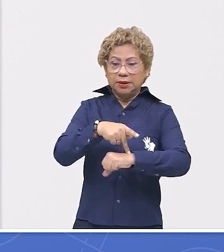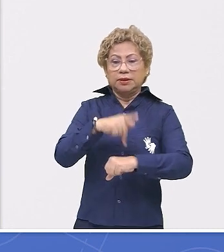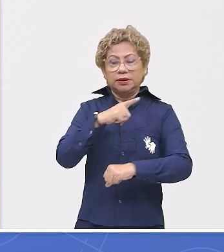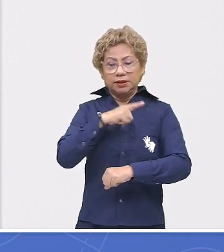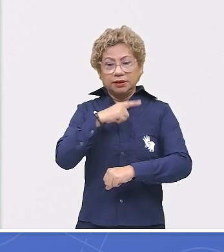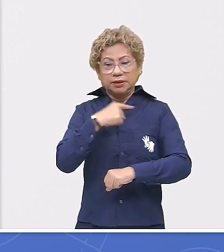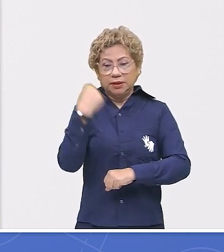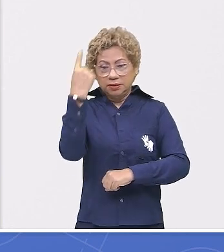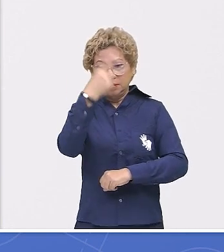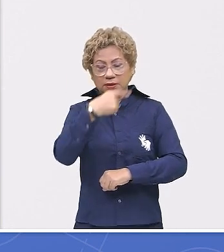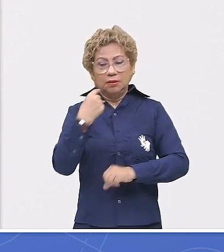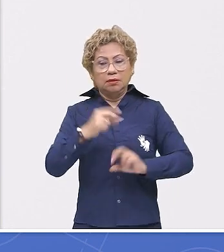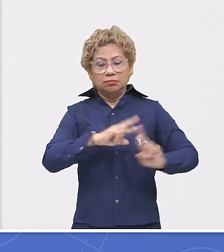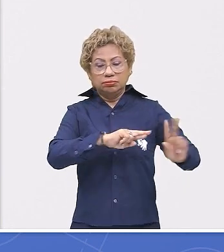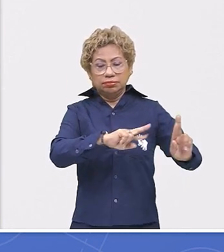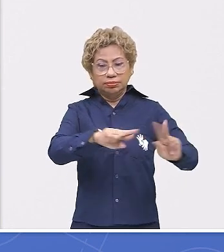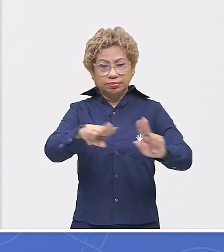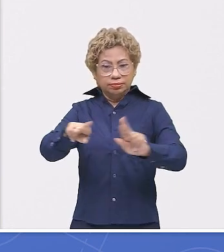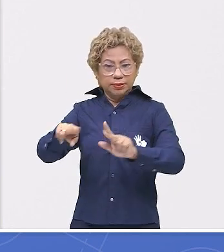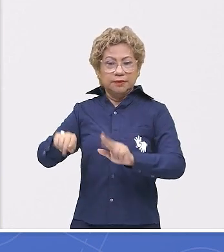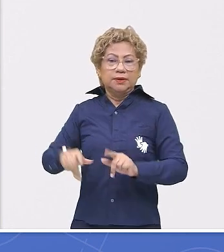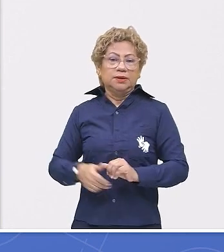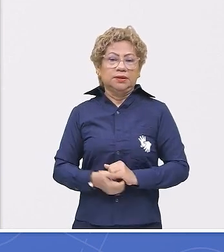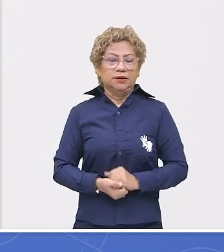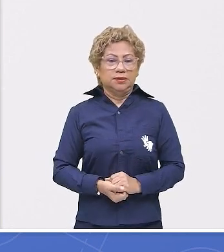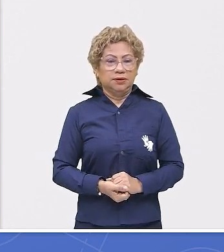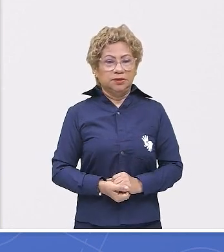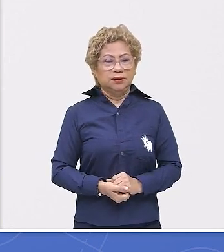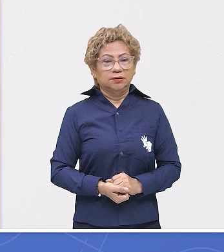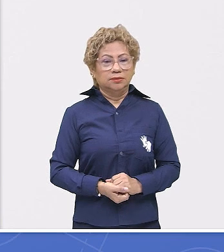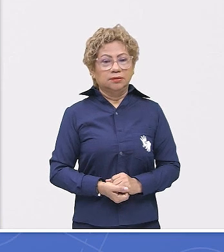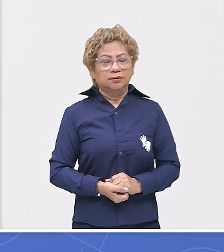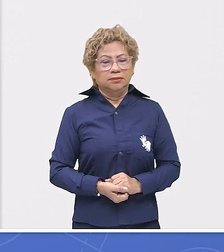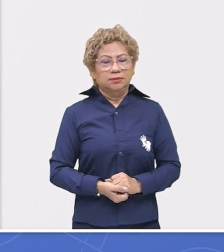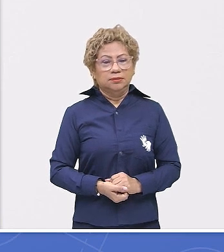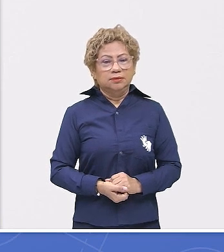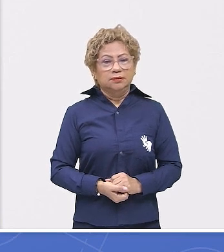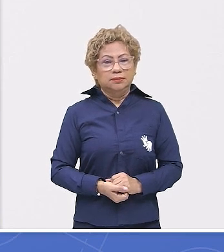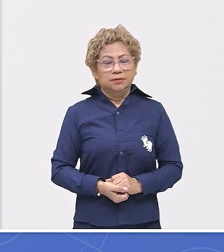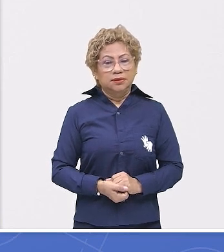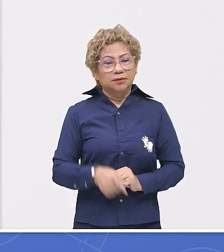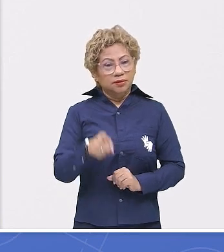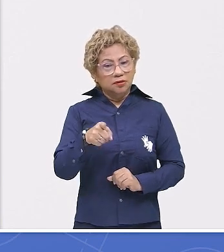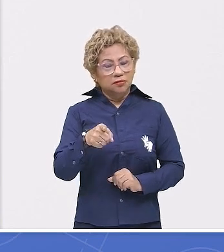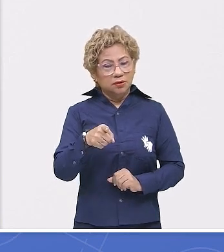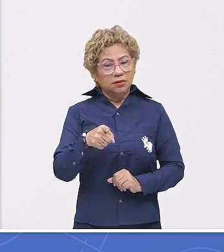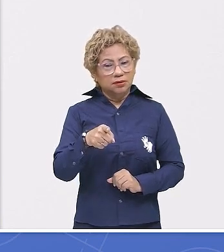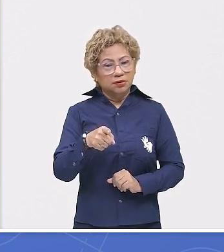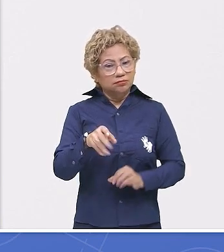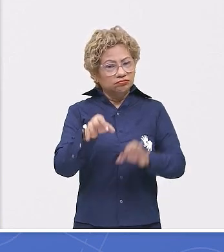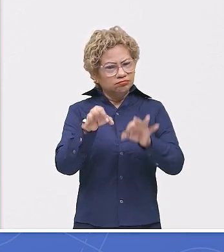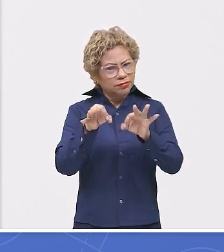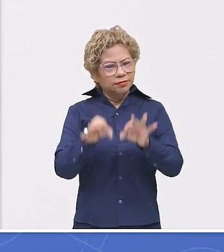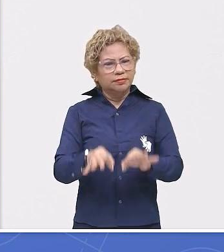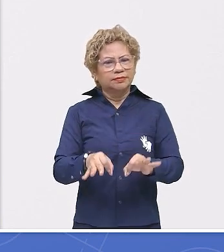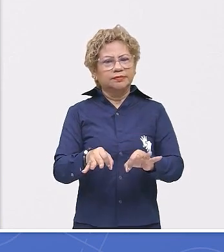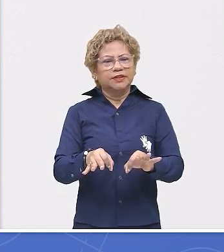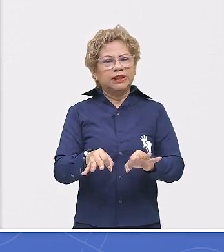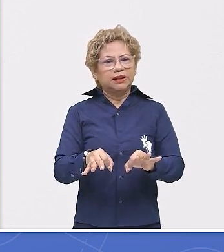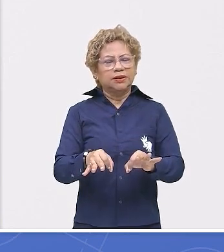equivaler a 15 graus, de maneira que a soma, né, dessas 24 faixas vai ter o quê? A circunferência de